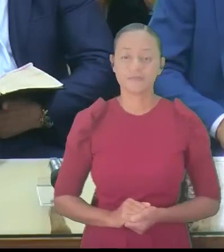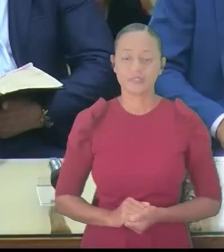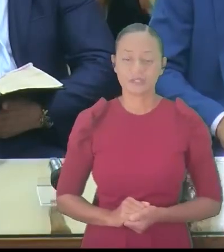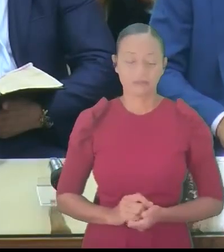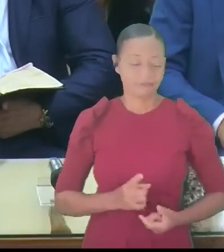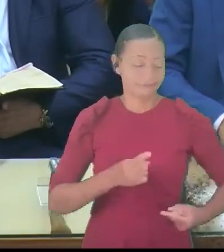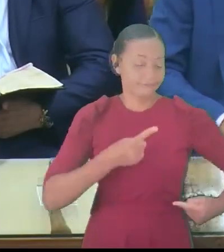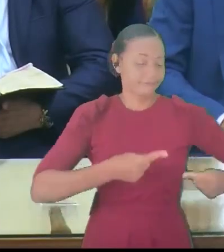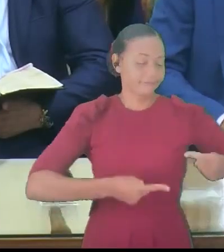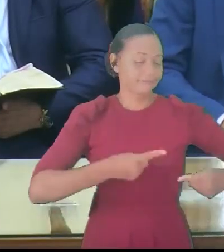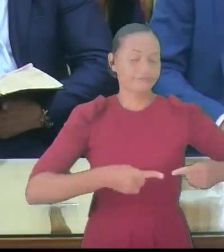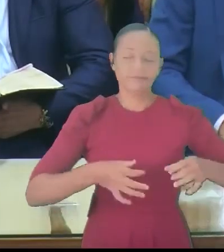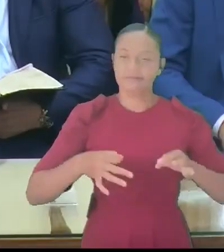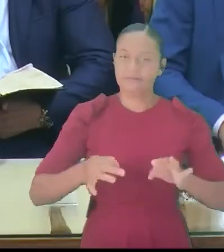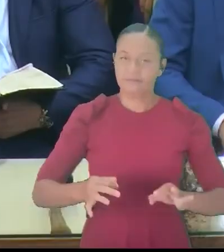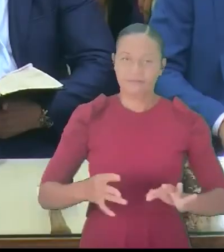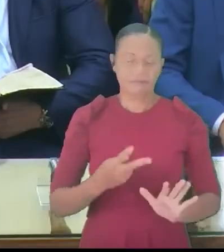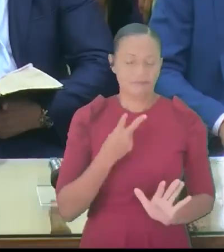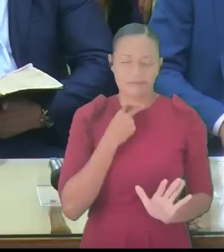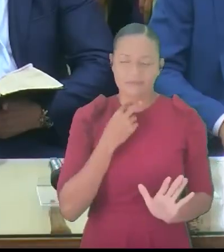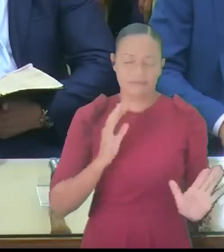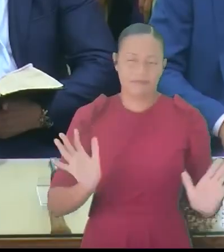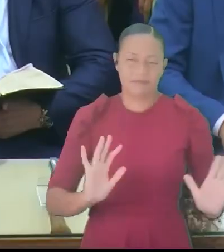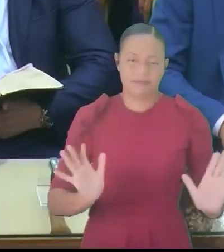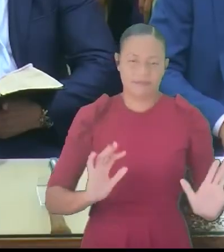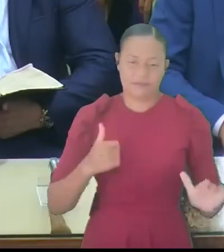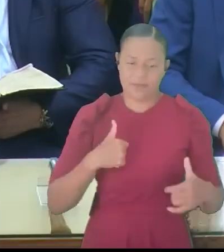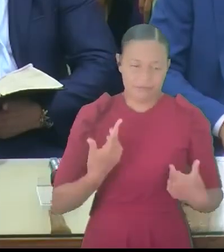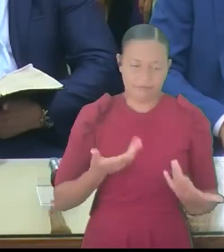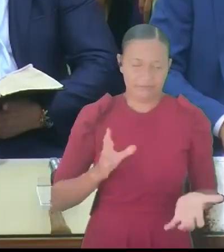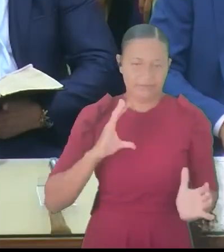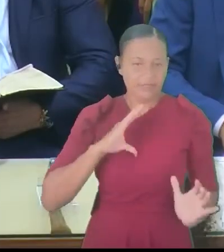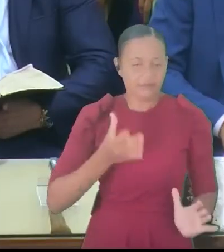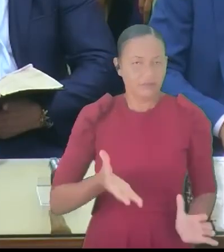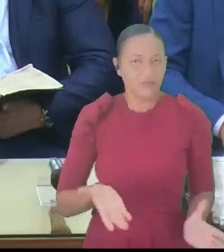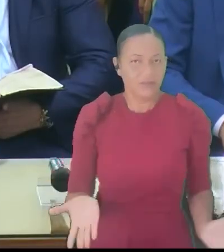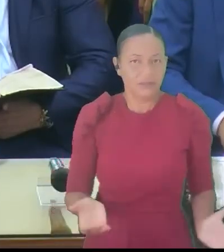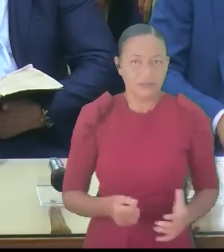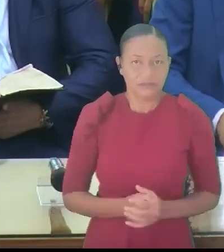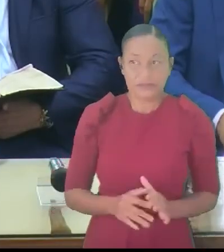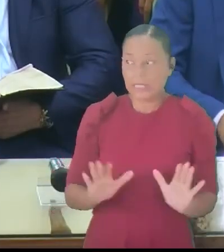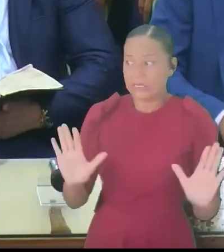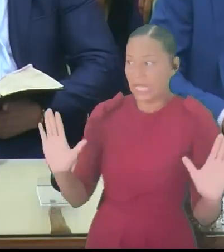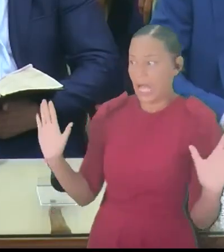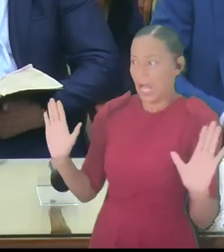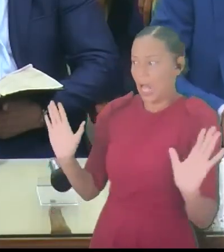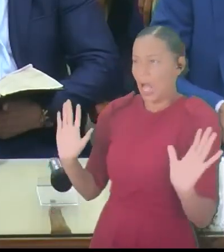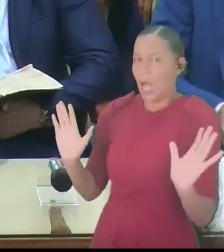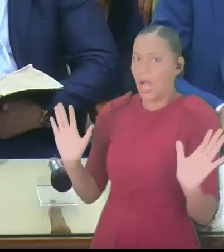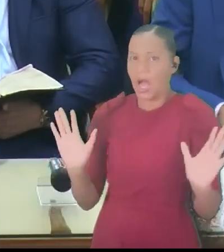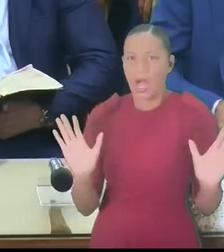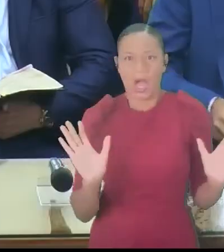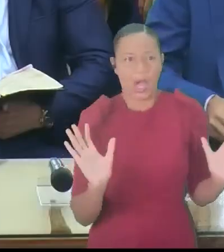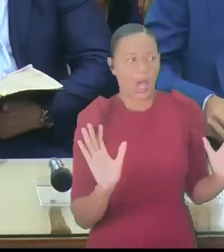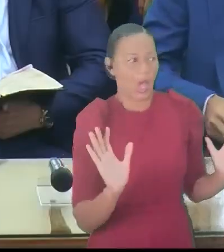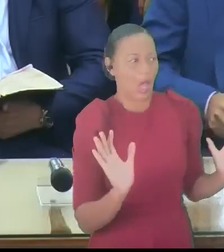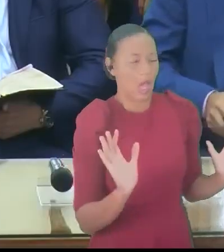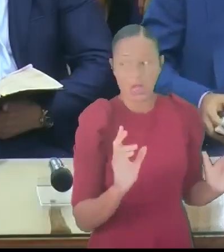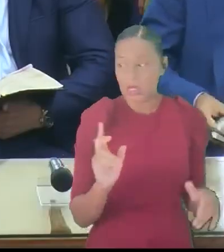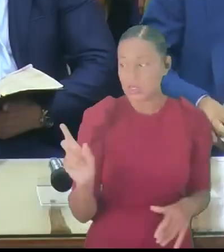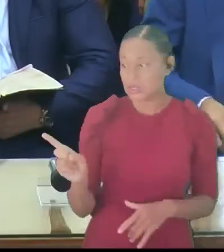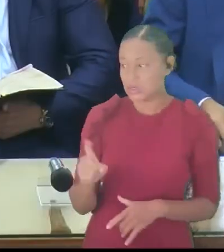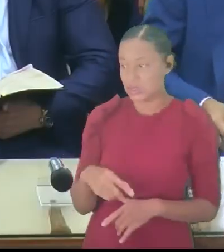politicamente correto. Ninguém pode dizer mais isso. Eu estou dizendo porque sou atrevido. Diga isso não, que você